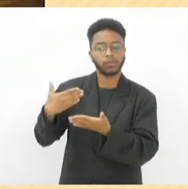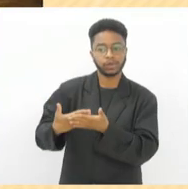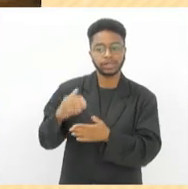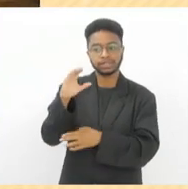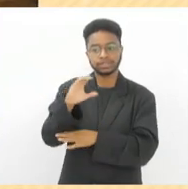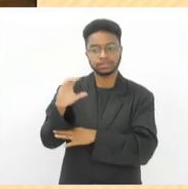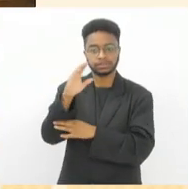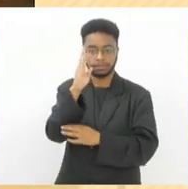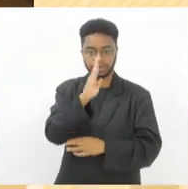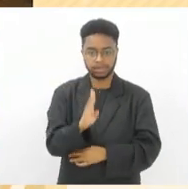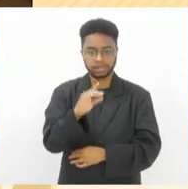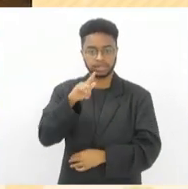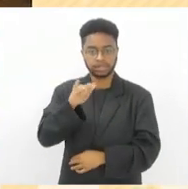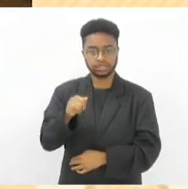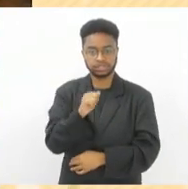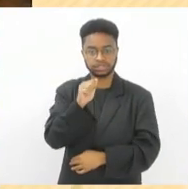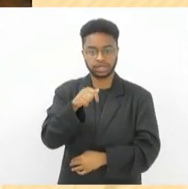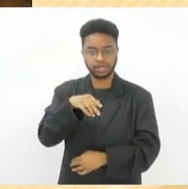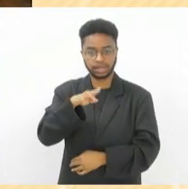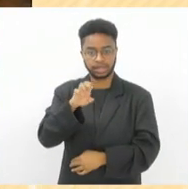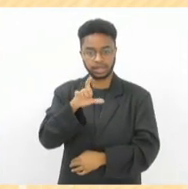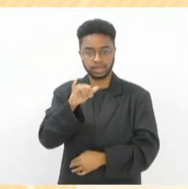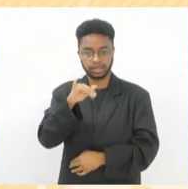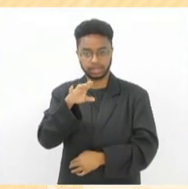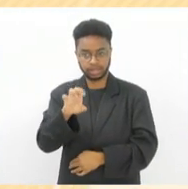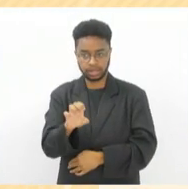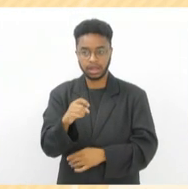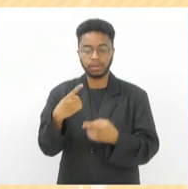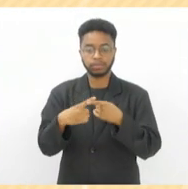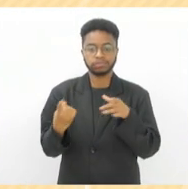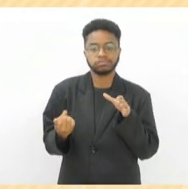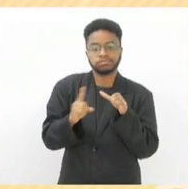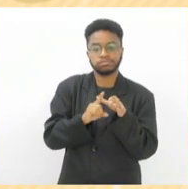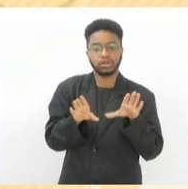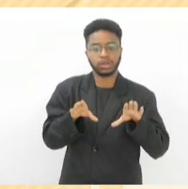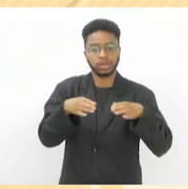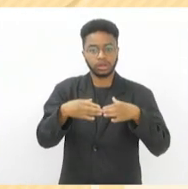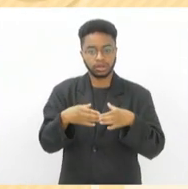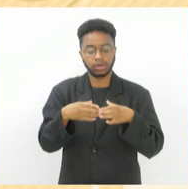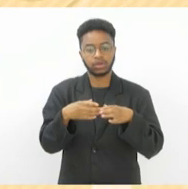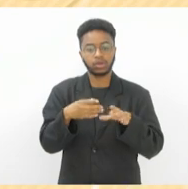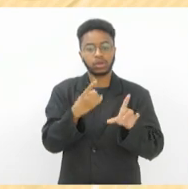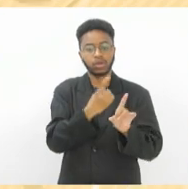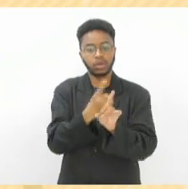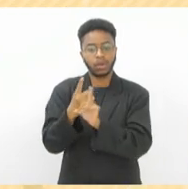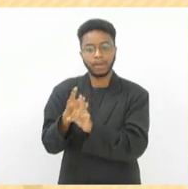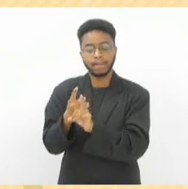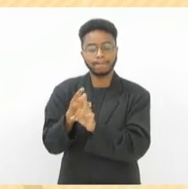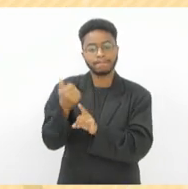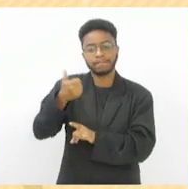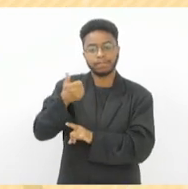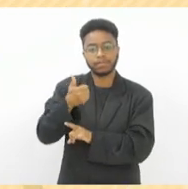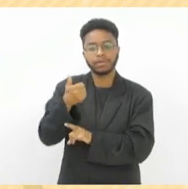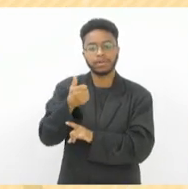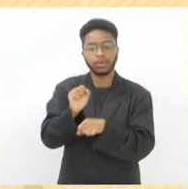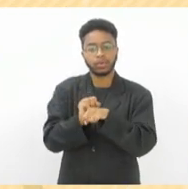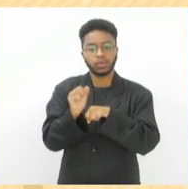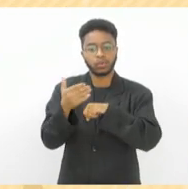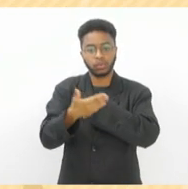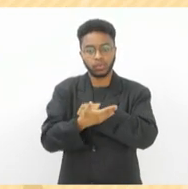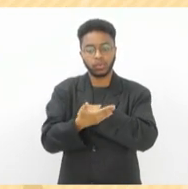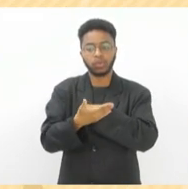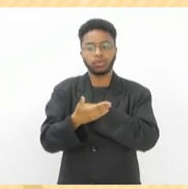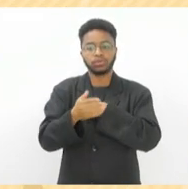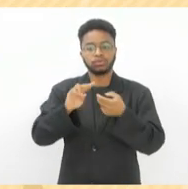cientista brasileira Jaqueline Góes de Jesus, que integrou a equipe que mapeou os primeiros genomas do coronavírus no Brasil.